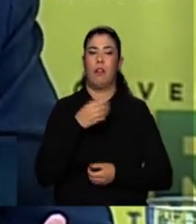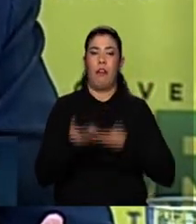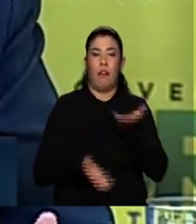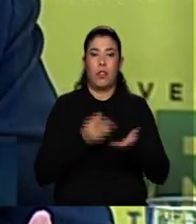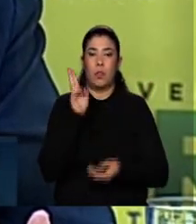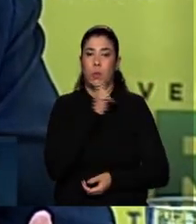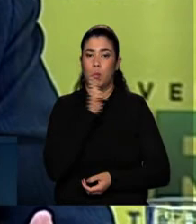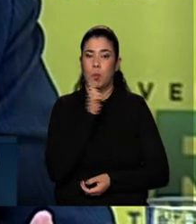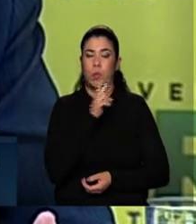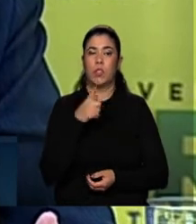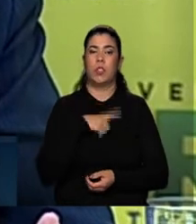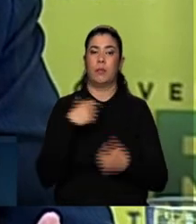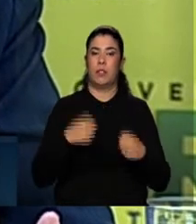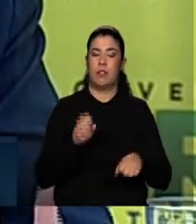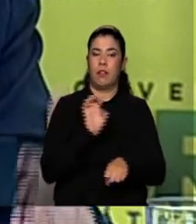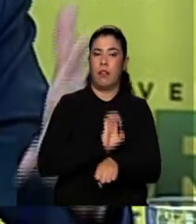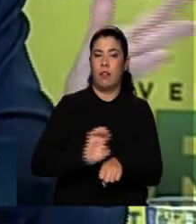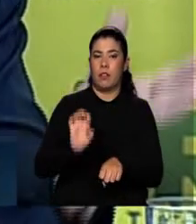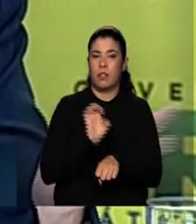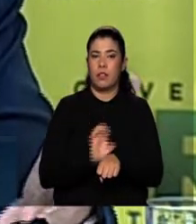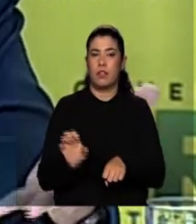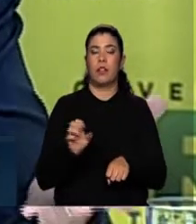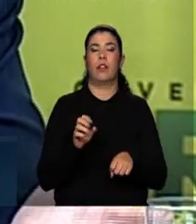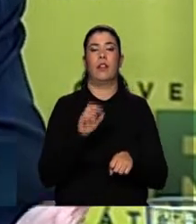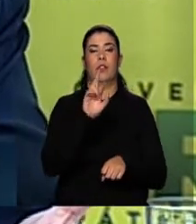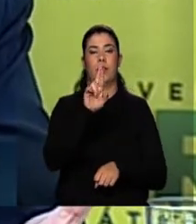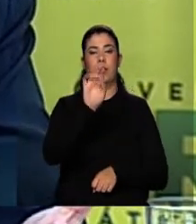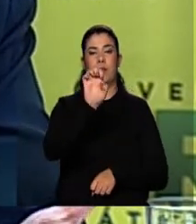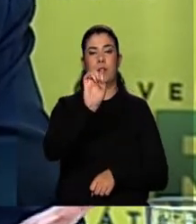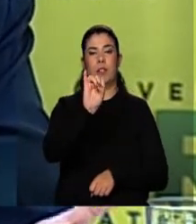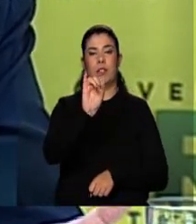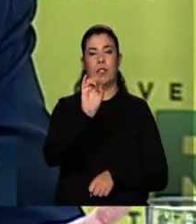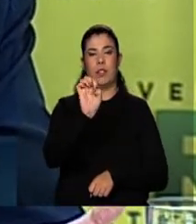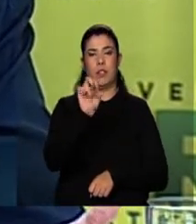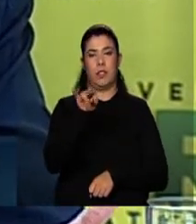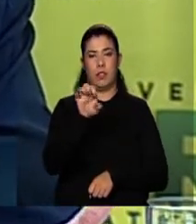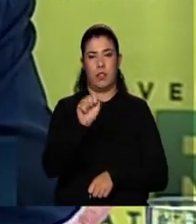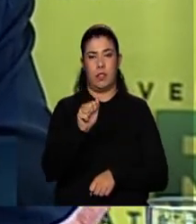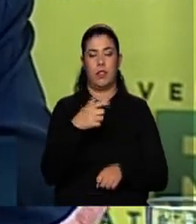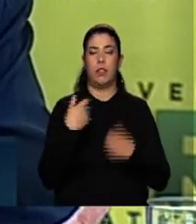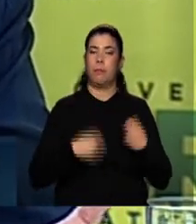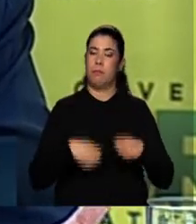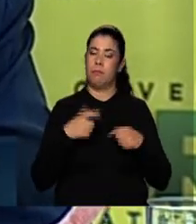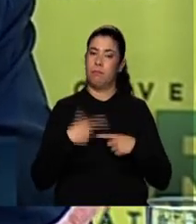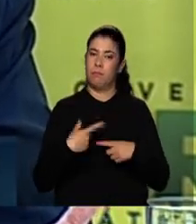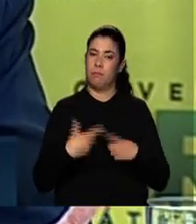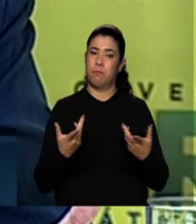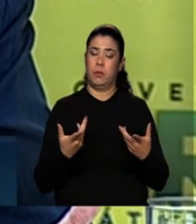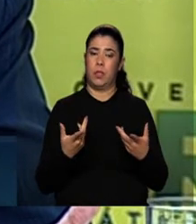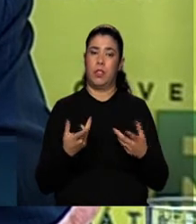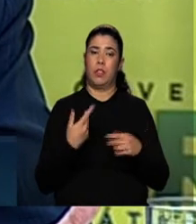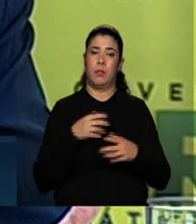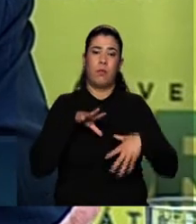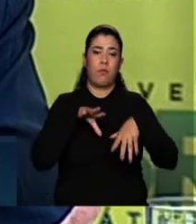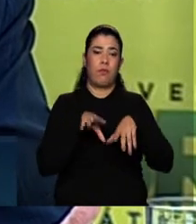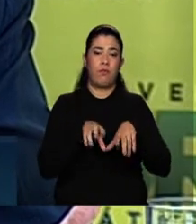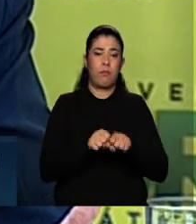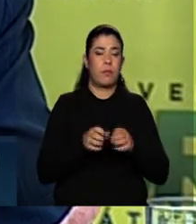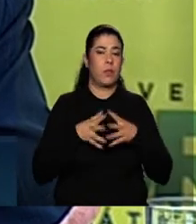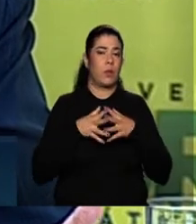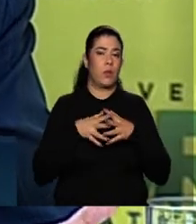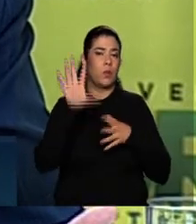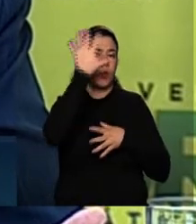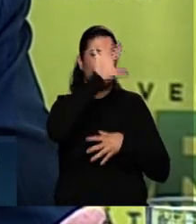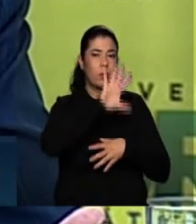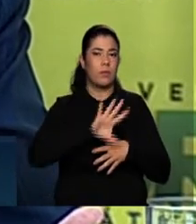ter residência, precisa ter condições em que ele, de fato, tem uma formação bastante